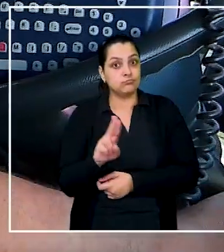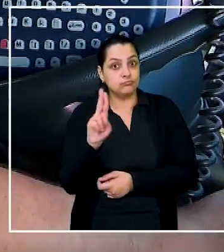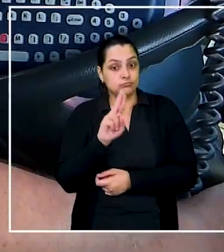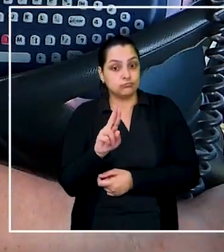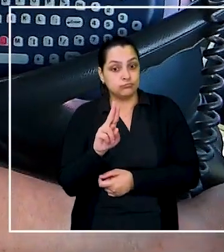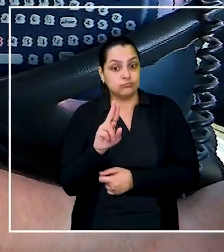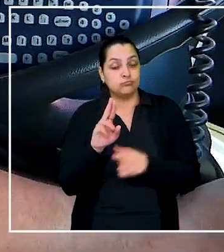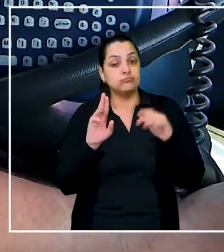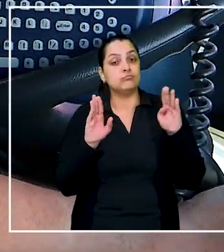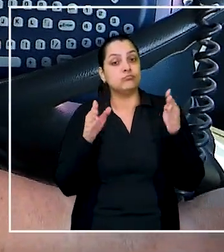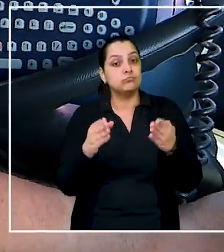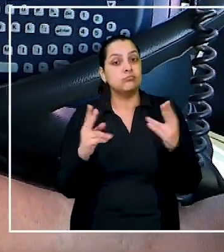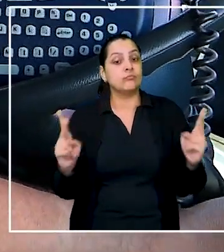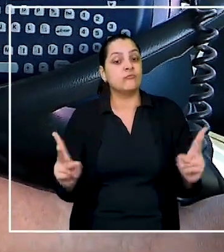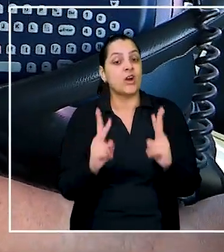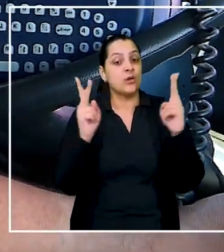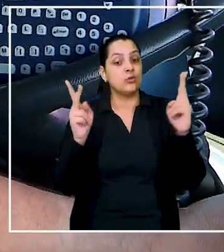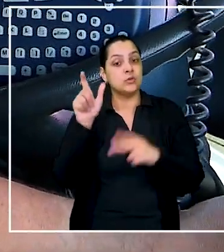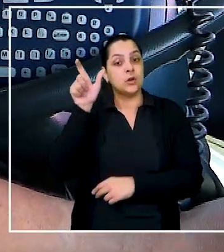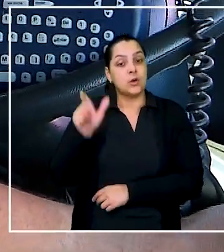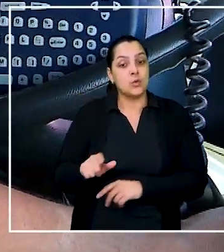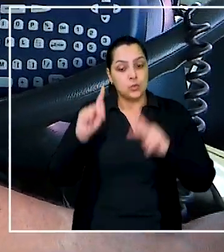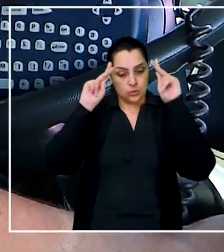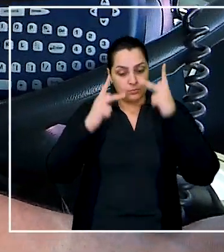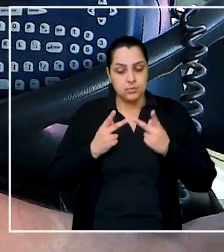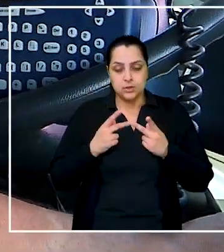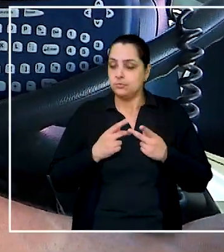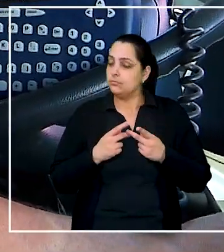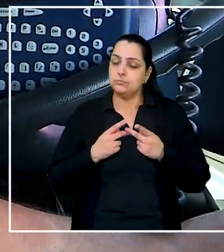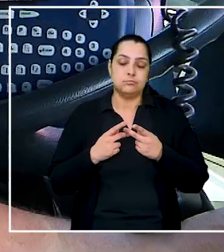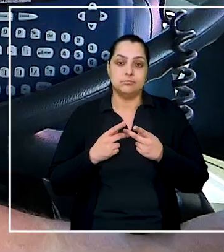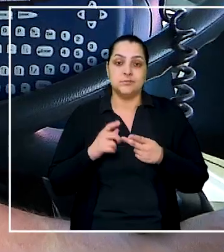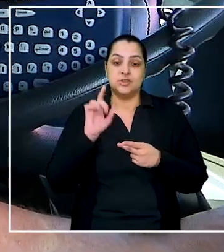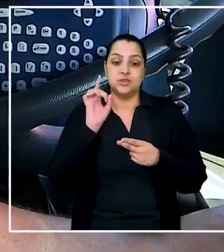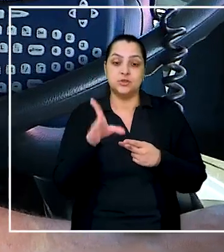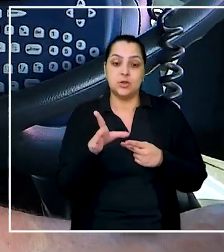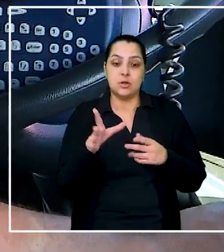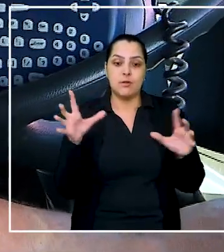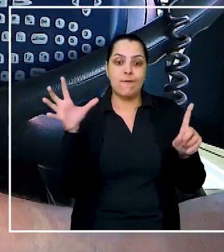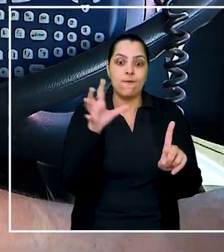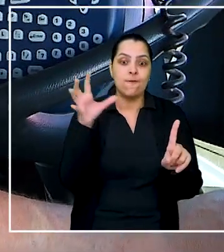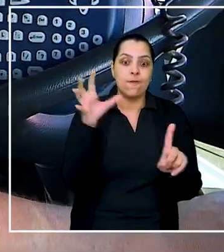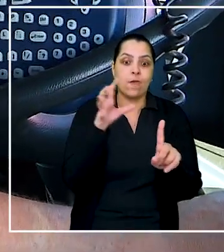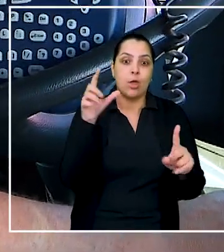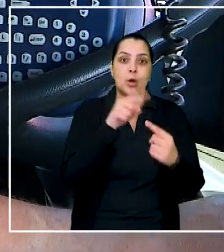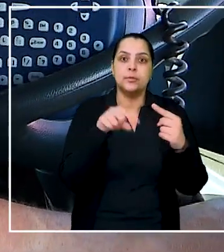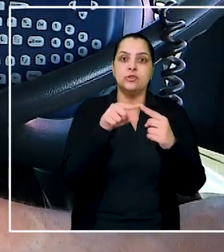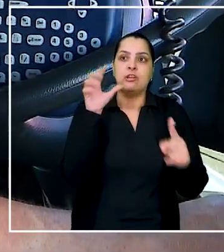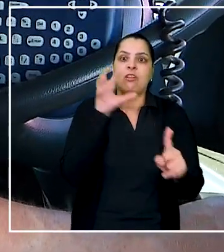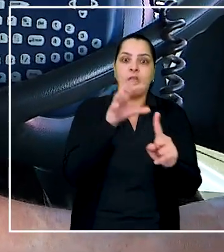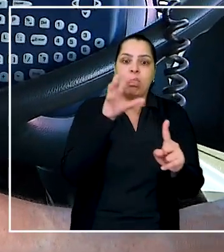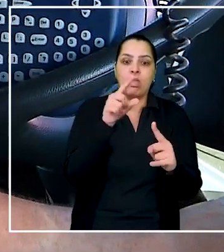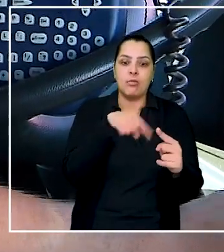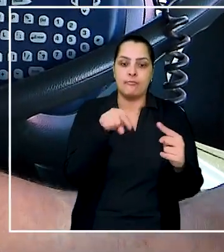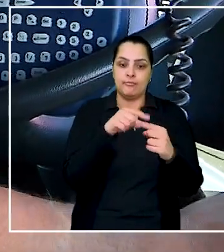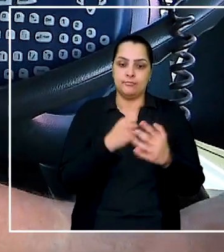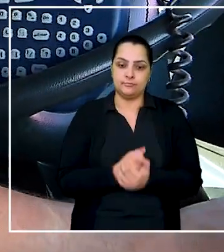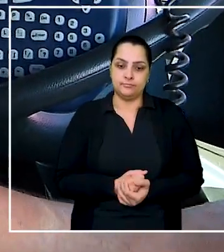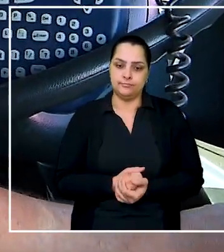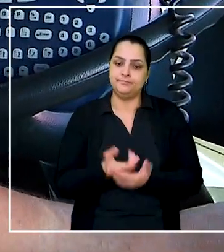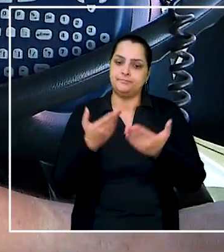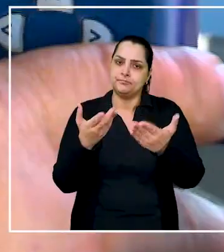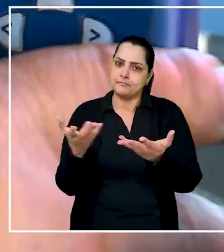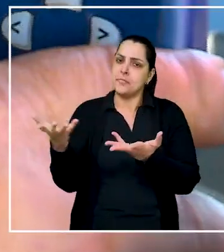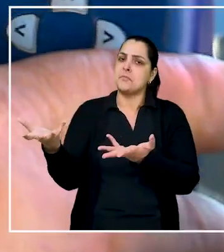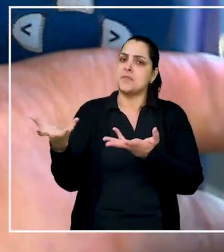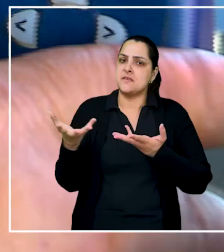ser utilizada com o intuito de valorizar o ser humano e não como instrumento de pressão por metas. Esses avanços